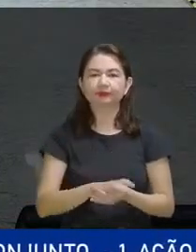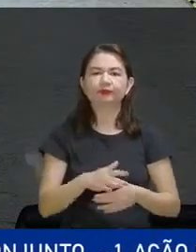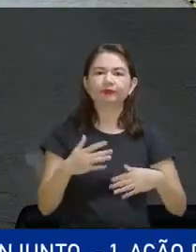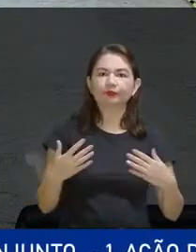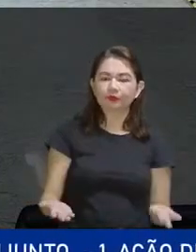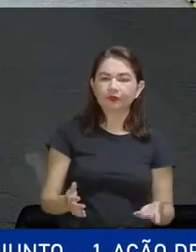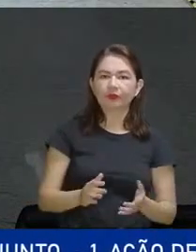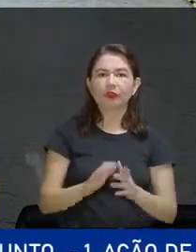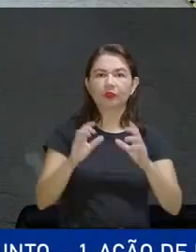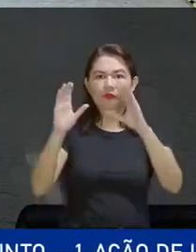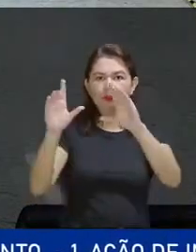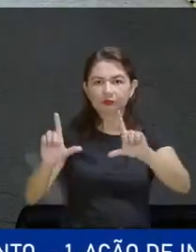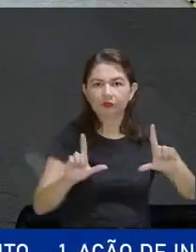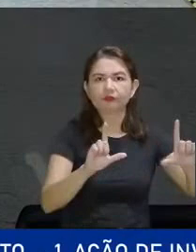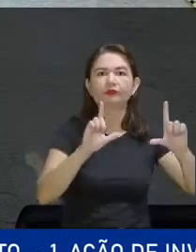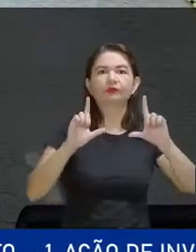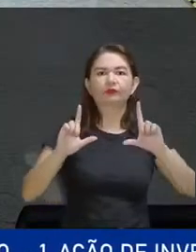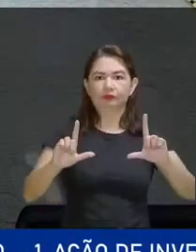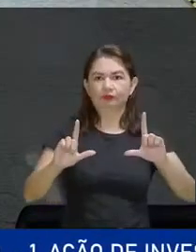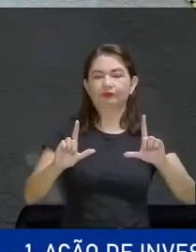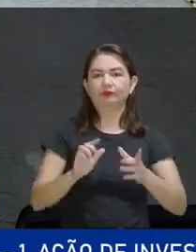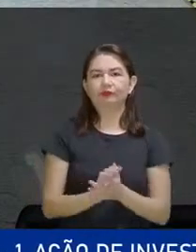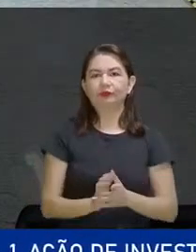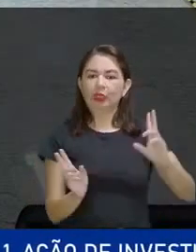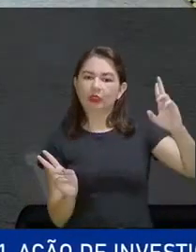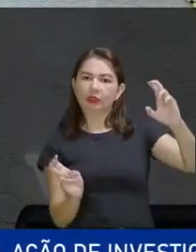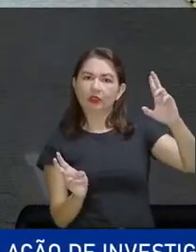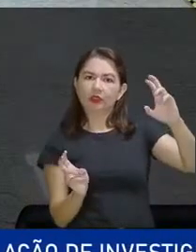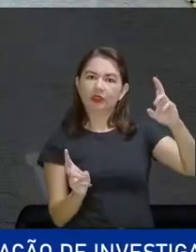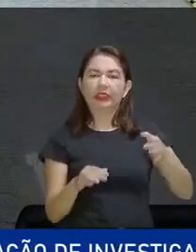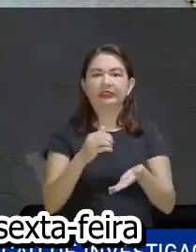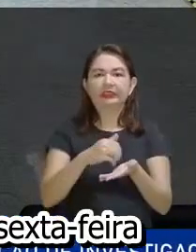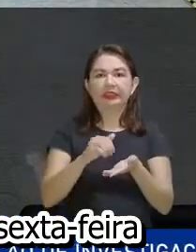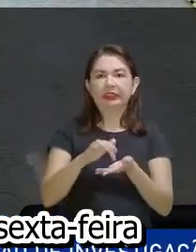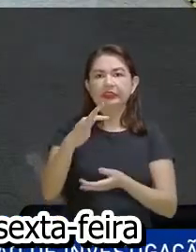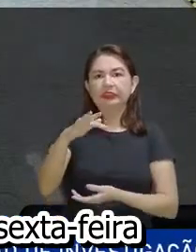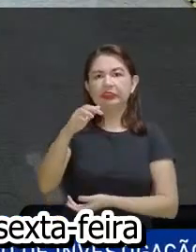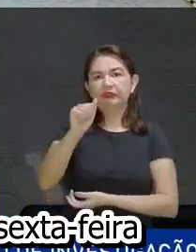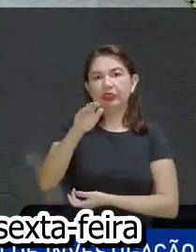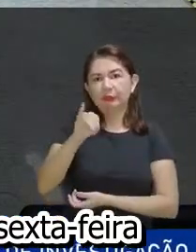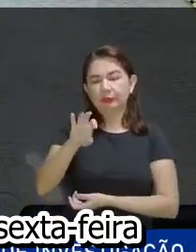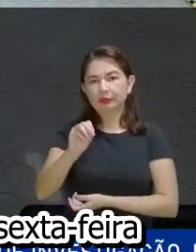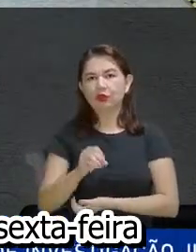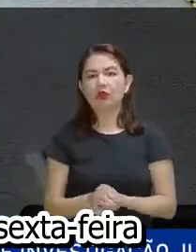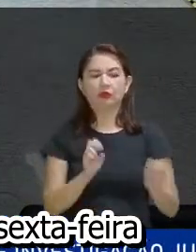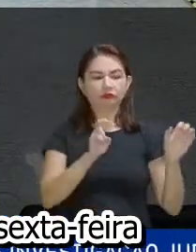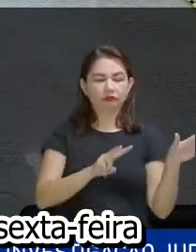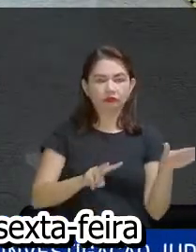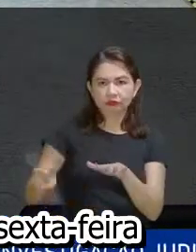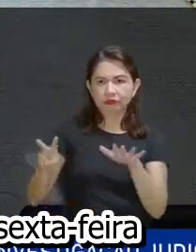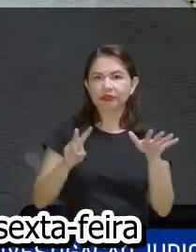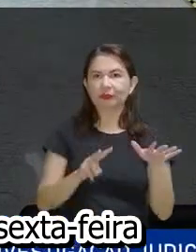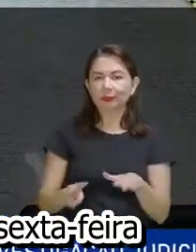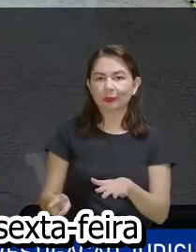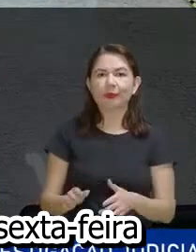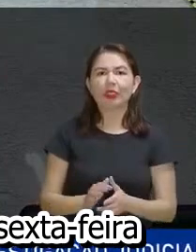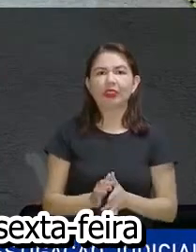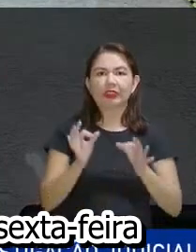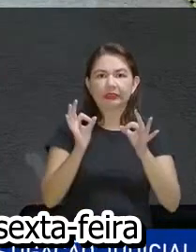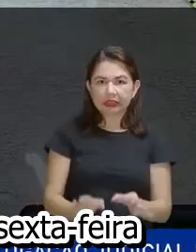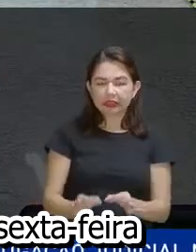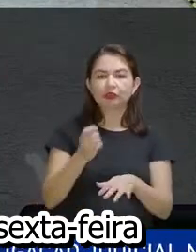faz solicitações para a secretária de Fábio, a qual informa que as demandas da semana estão sendo cumpridas